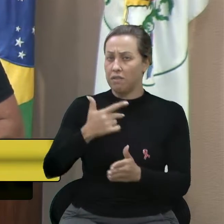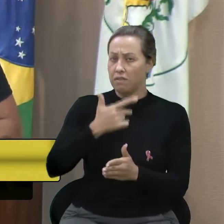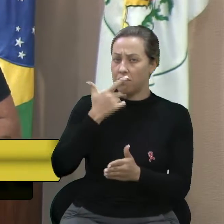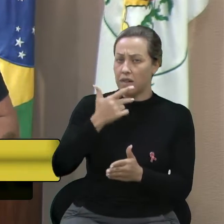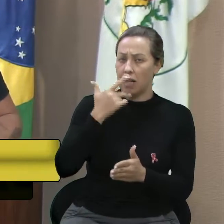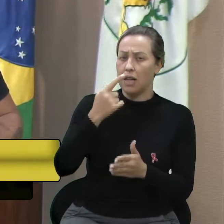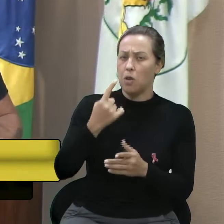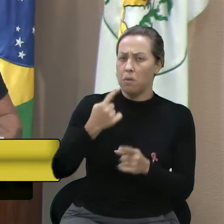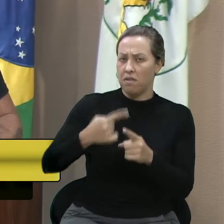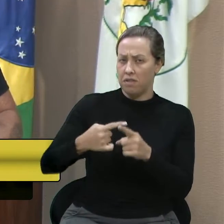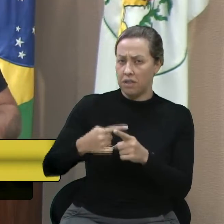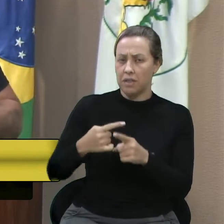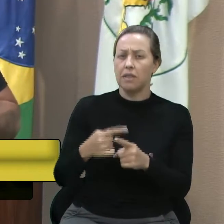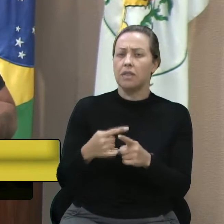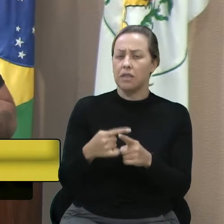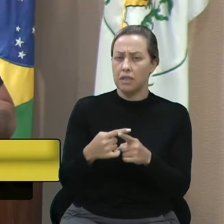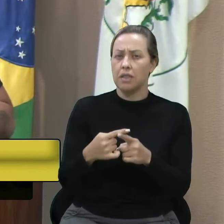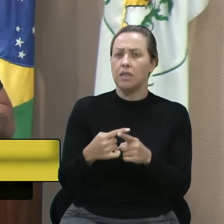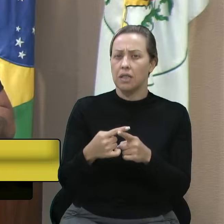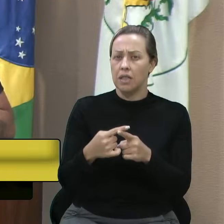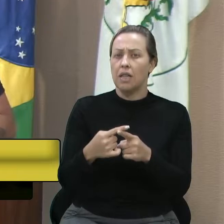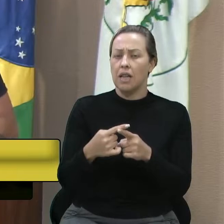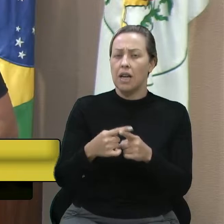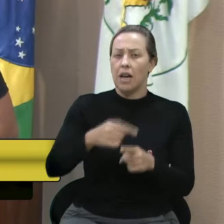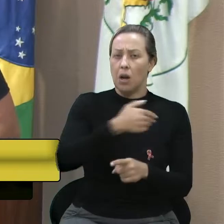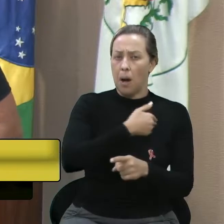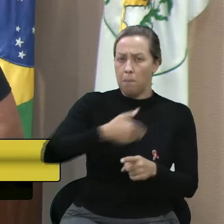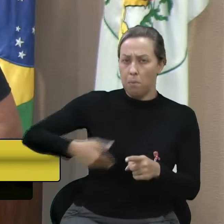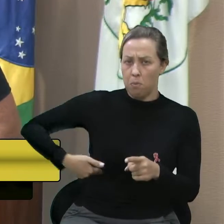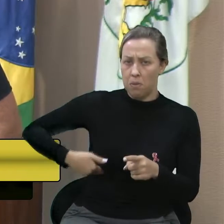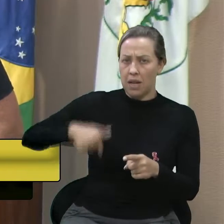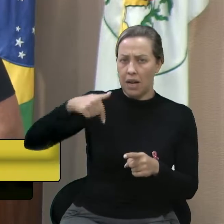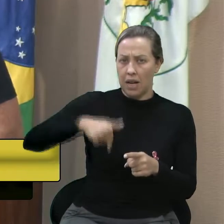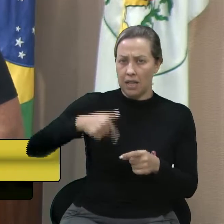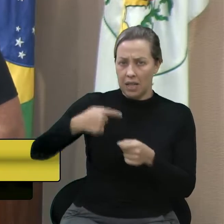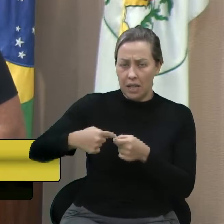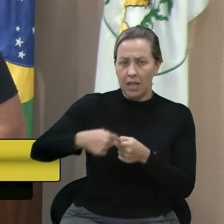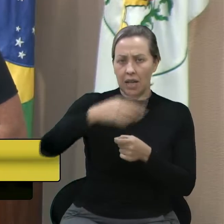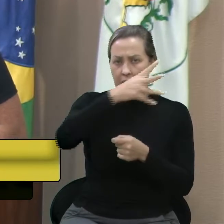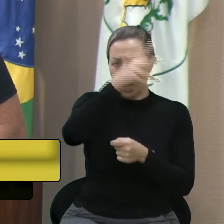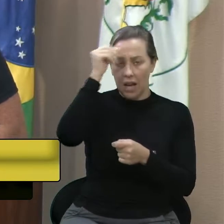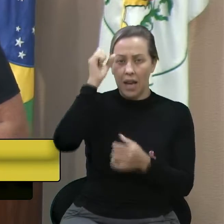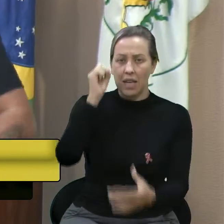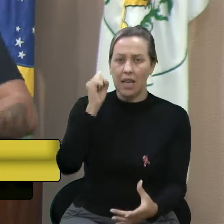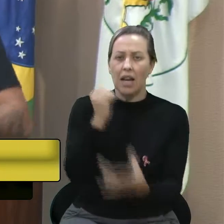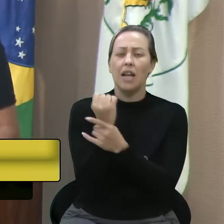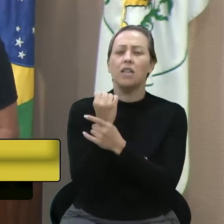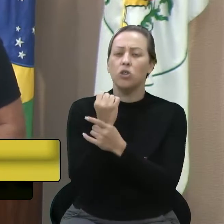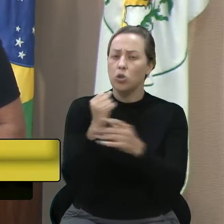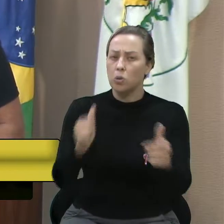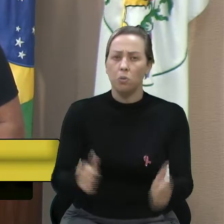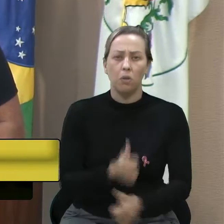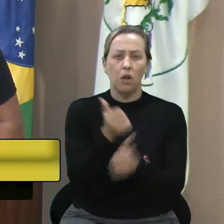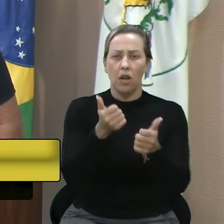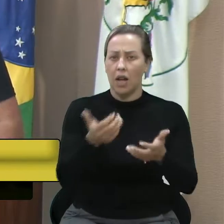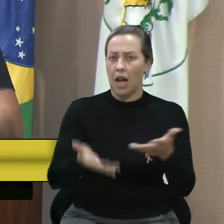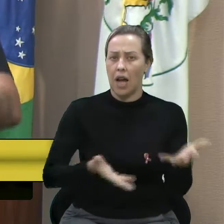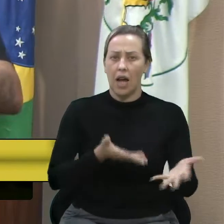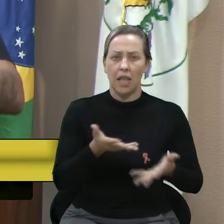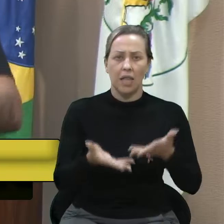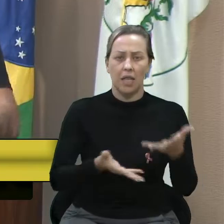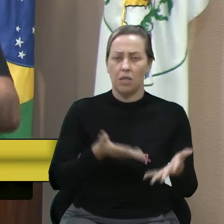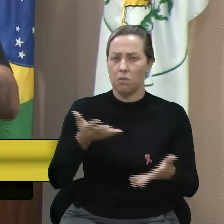numa fala, a rede pública municipal é a que garante o melhor atendimento